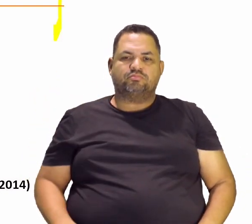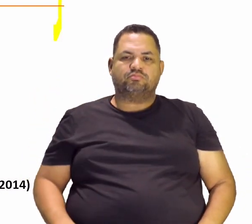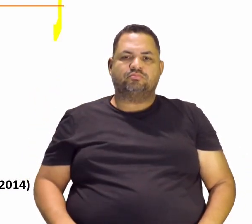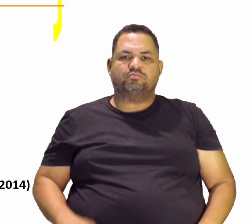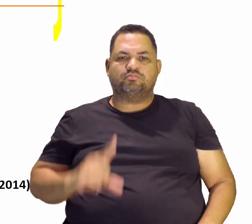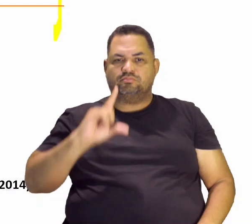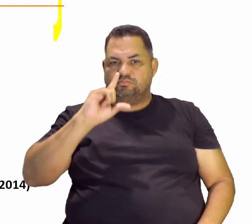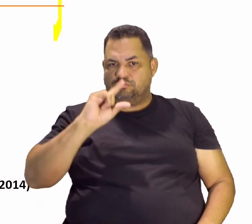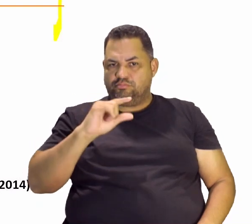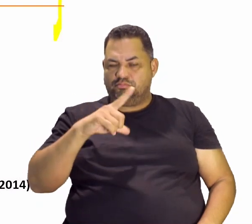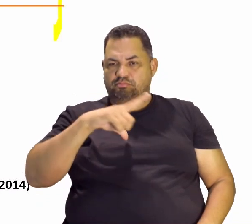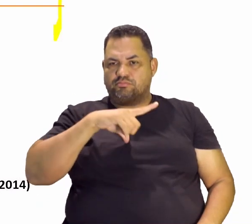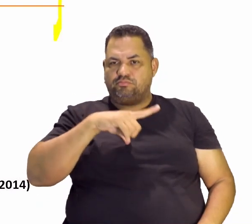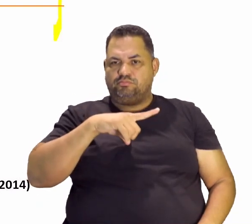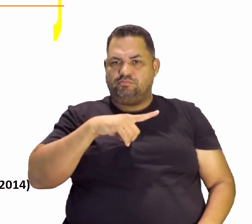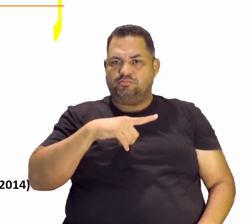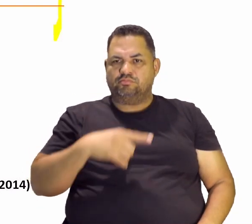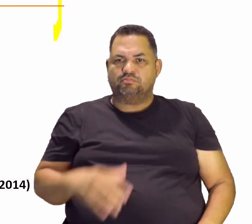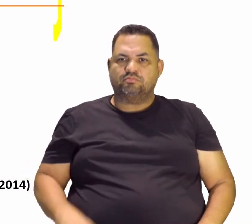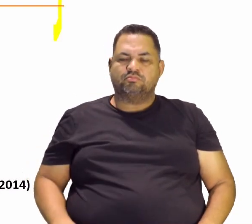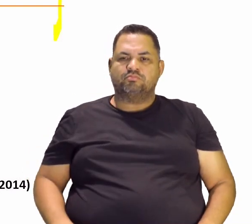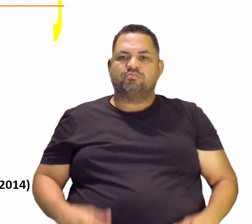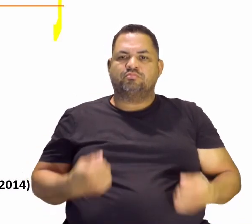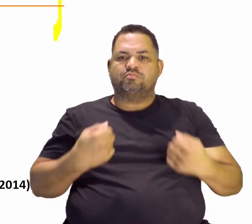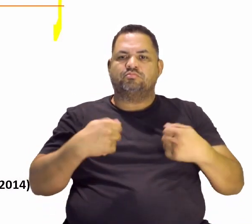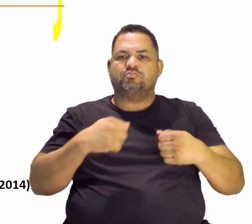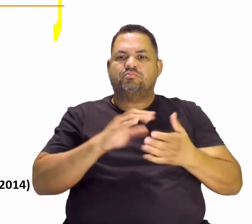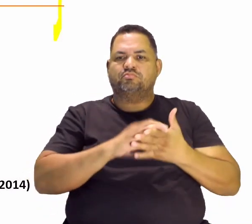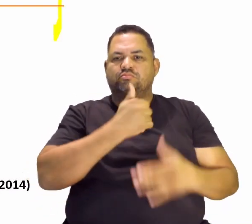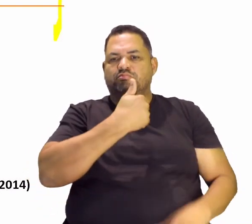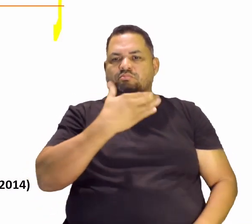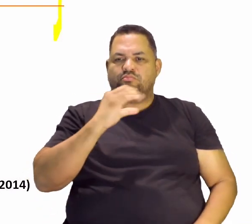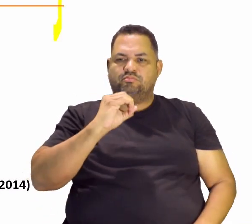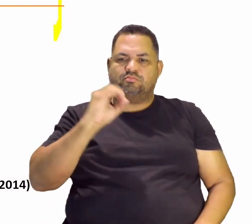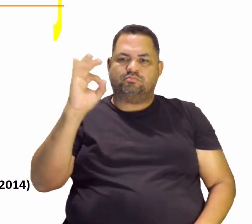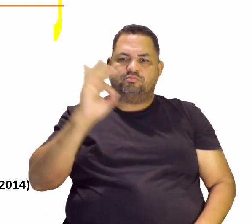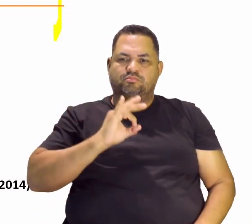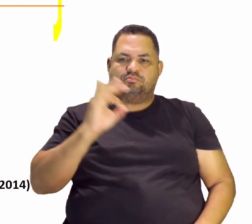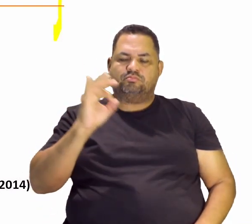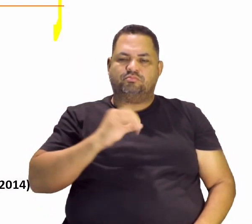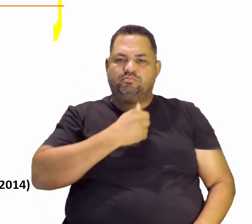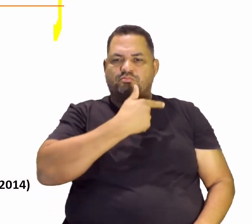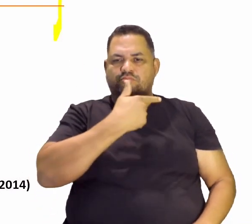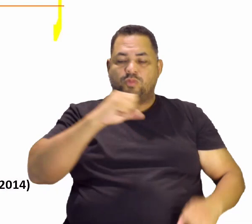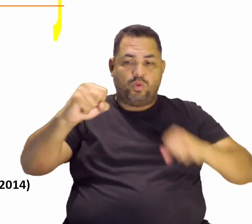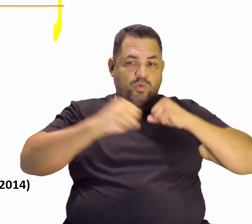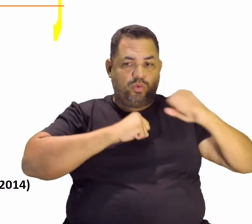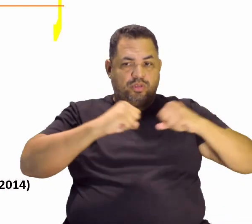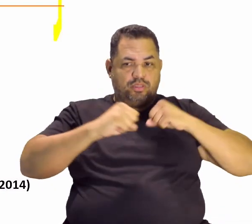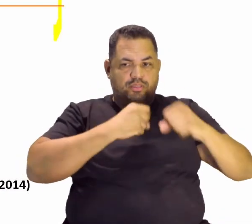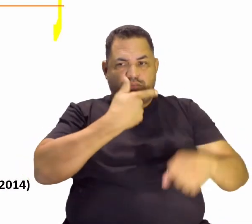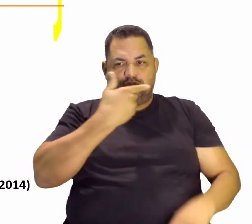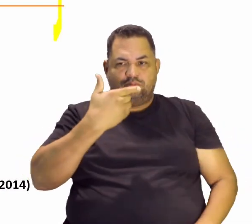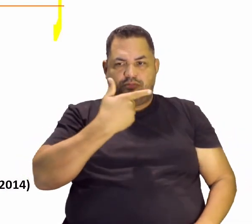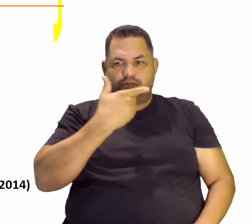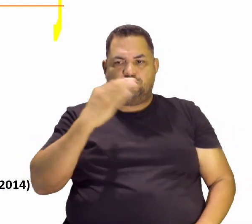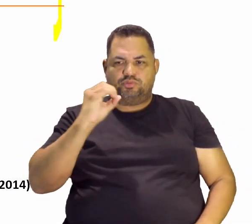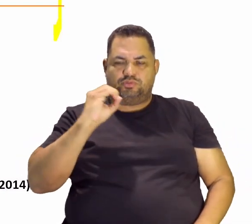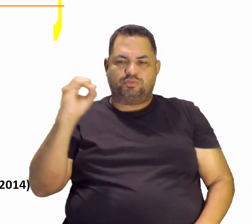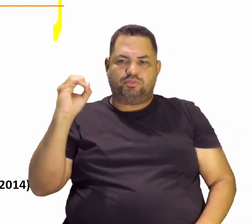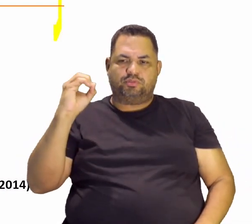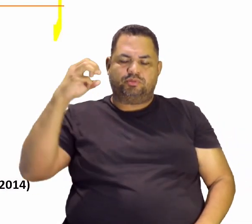porém já existe uma pequena porcentagem aqui de 10% numa corrida de 200 metros, tá? Ela já não é mais